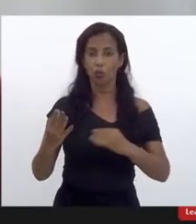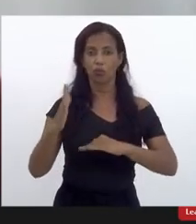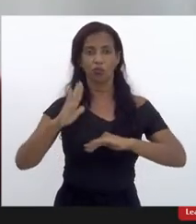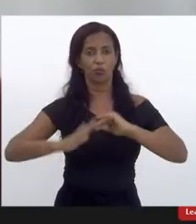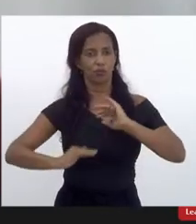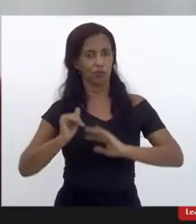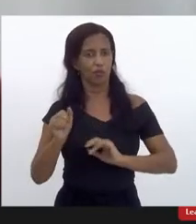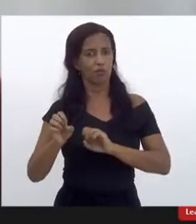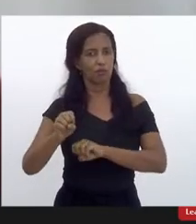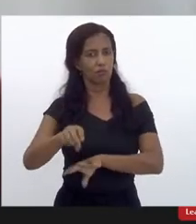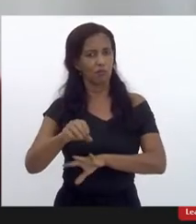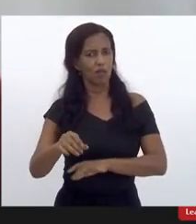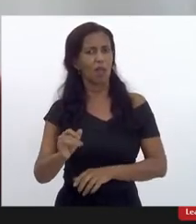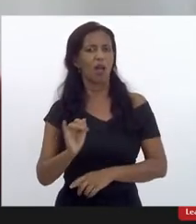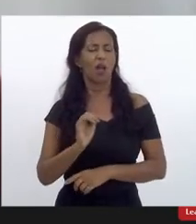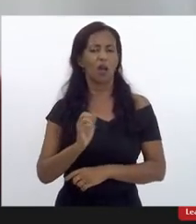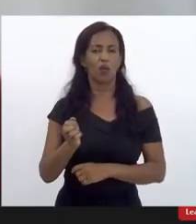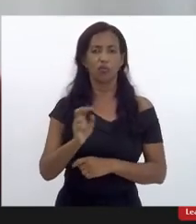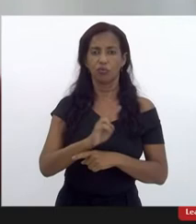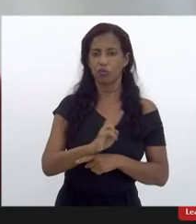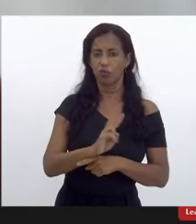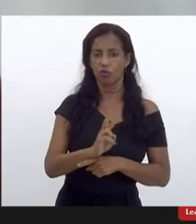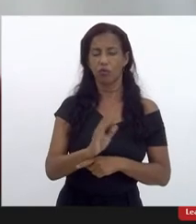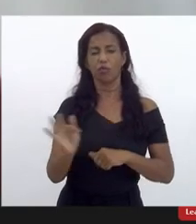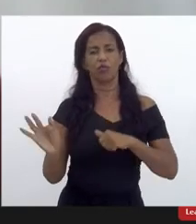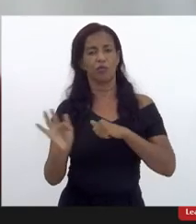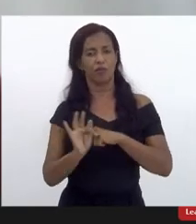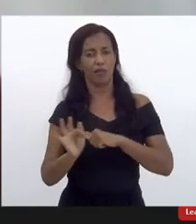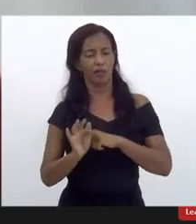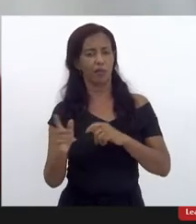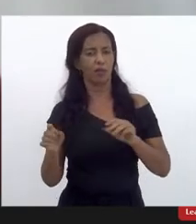de educação, inclusive inspetores, da rede FAETEC.